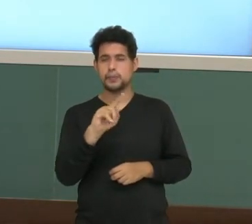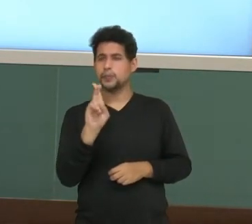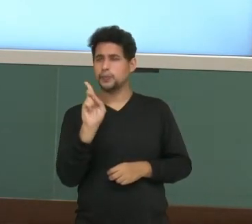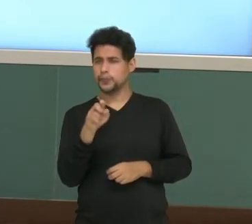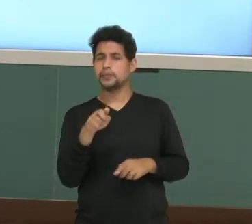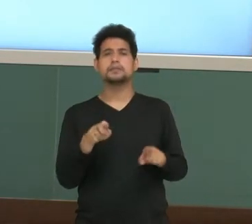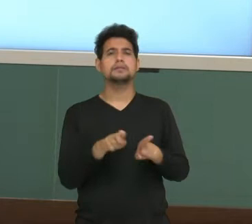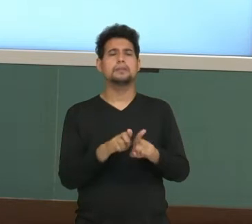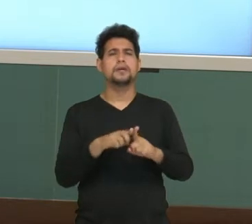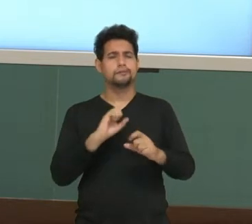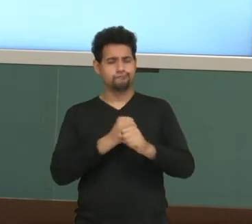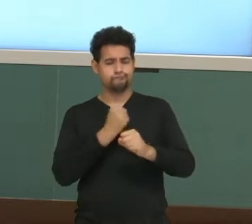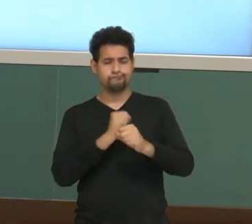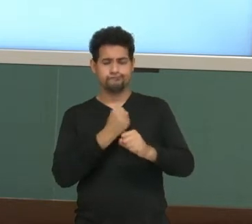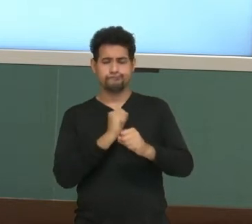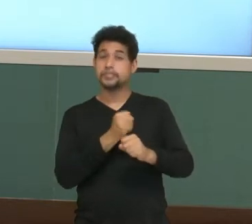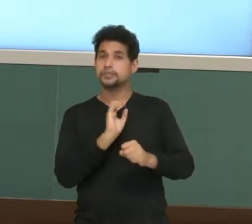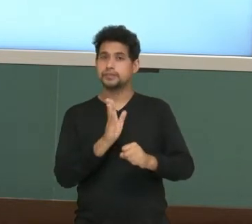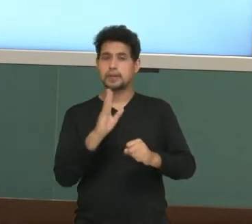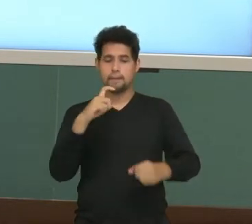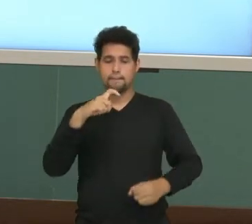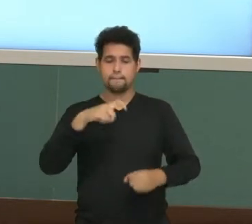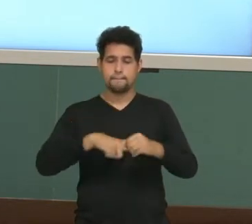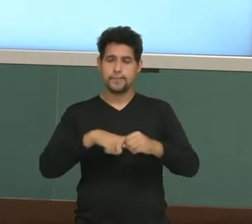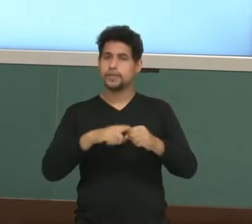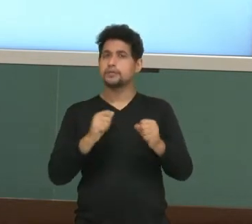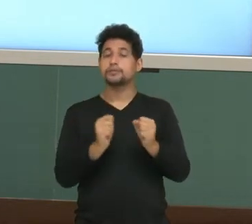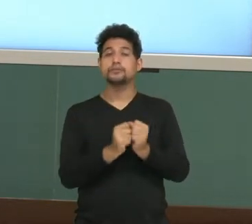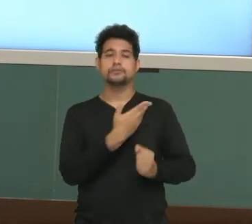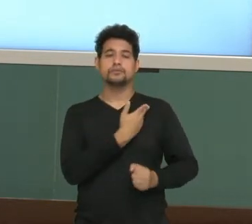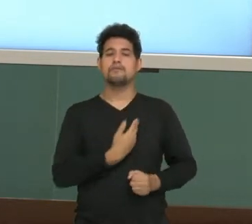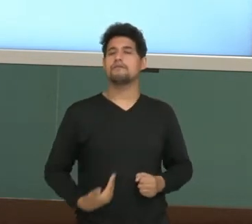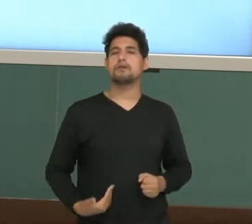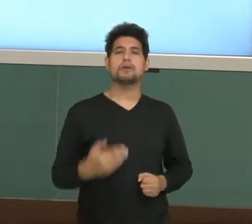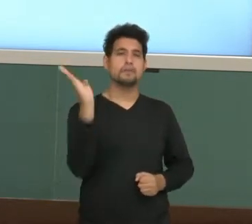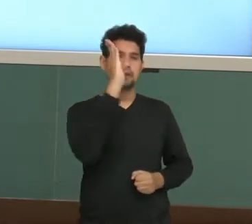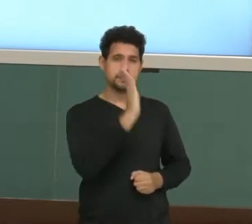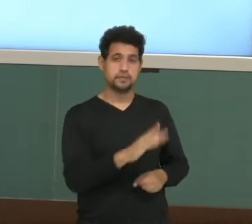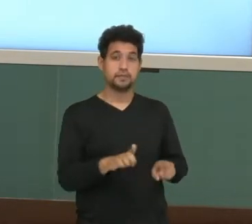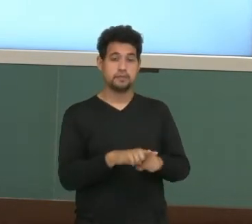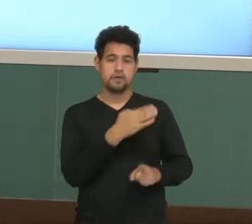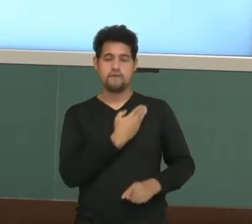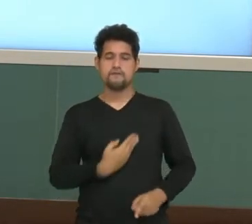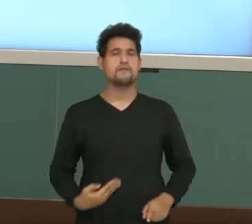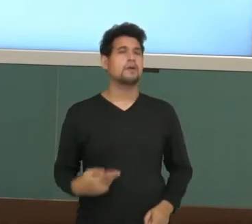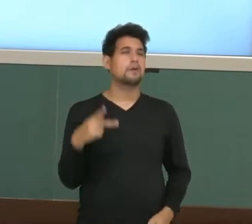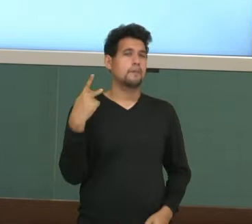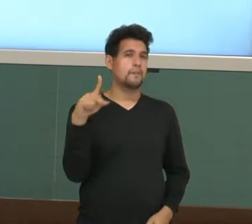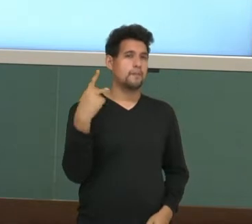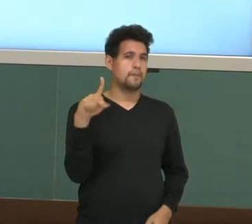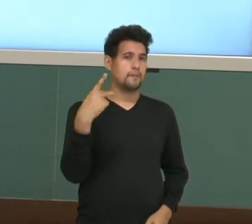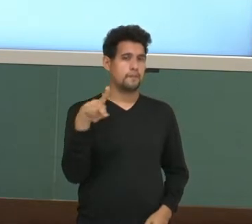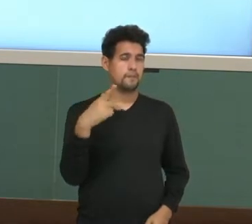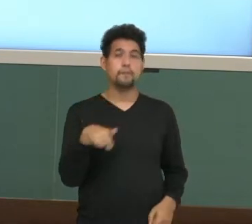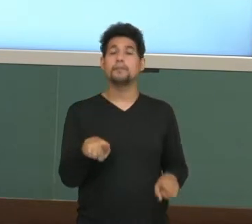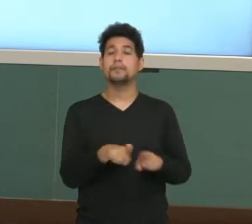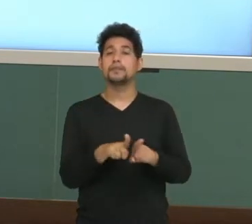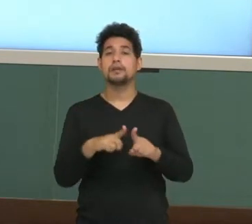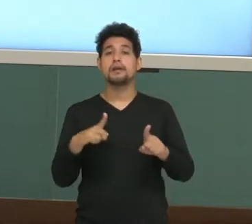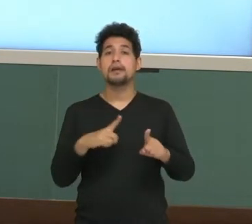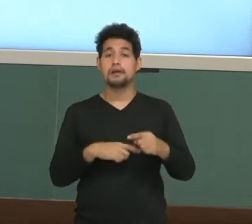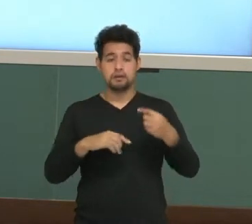binacional construída em parceria com o governo brasileiro e o governo paraguaio, essa usina ela